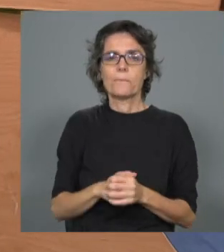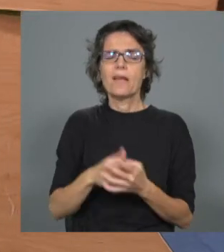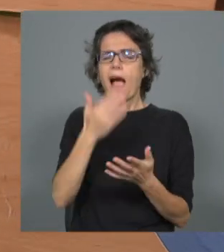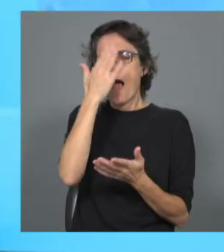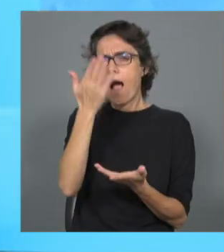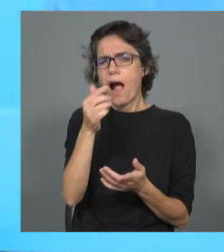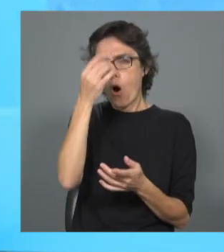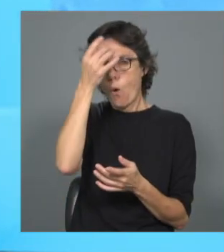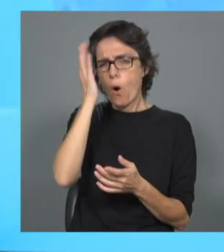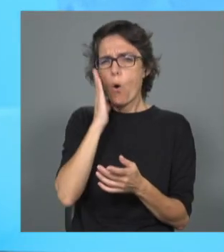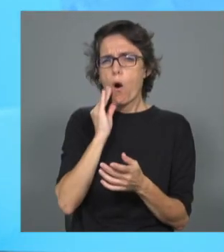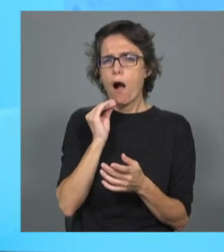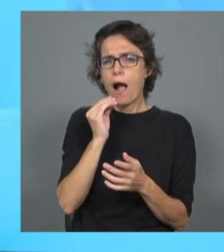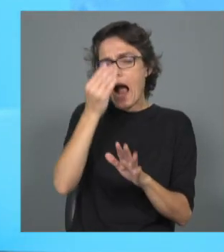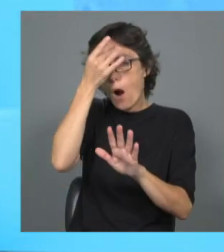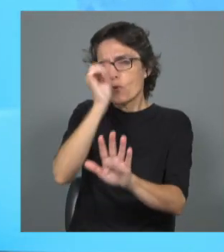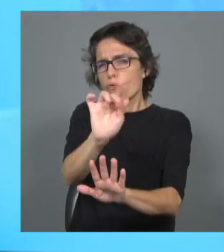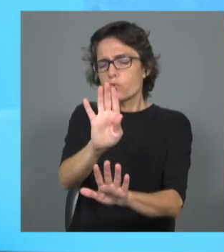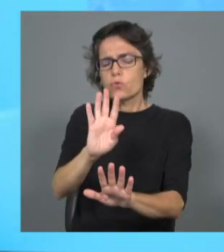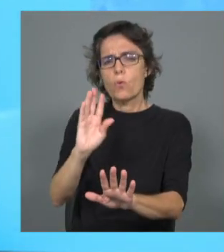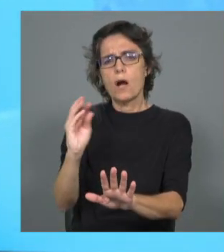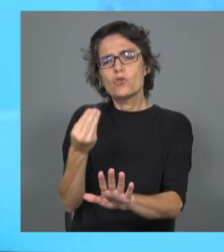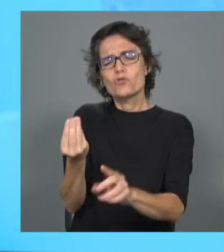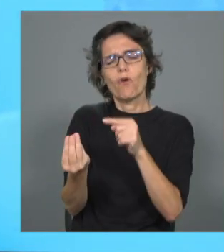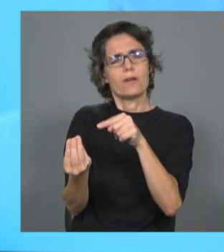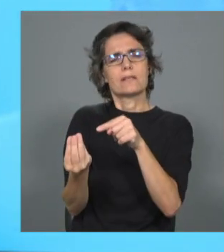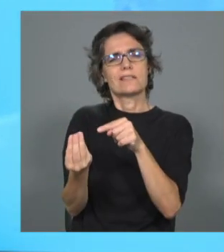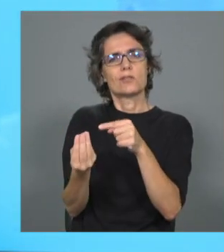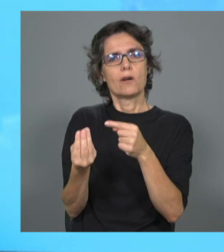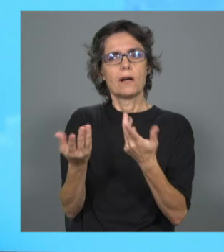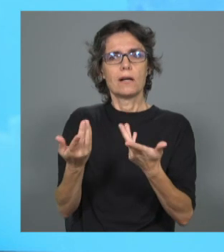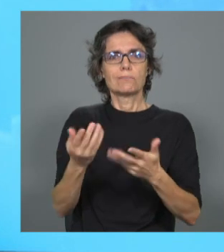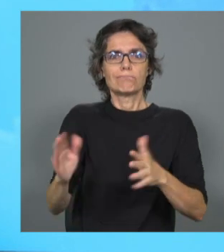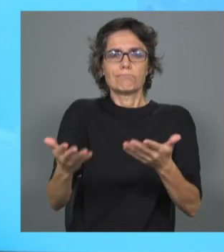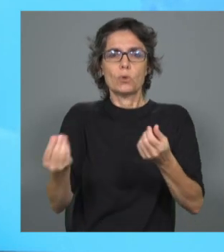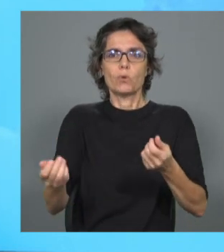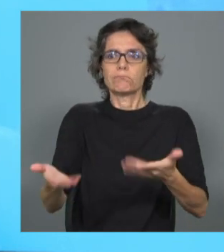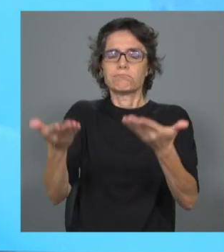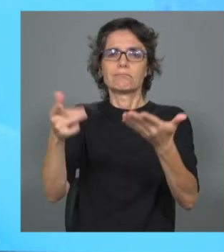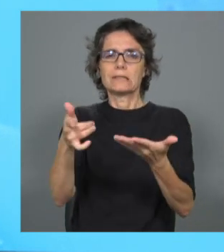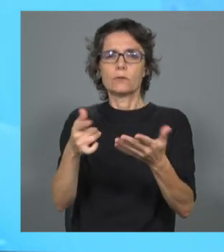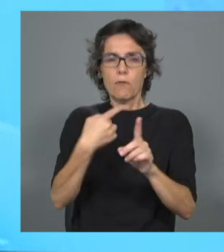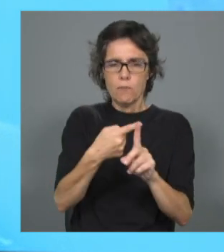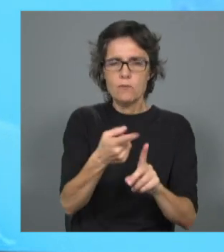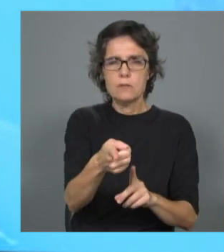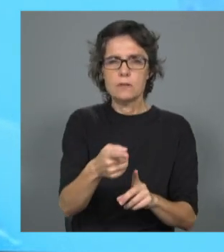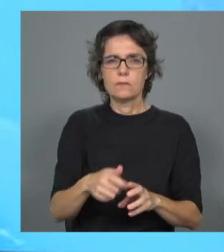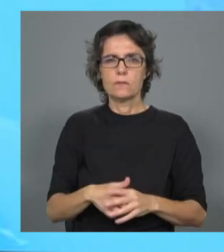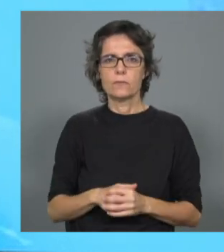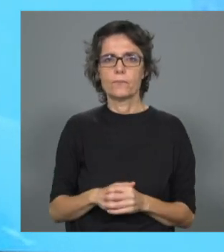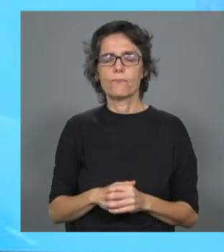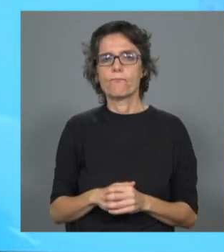é uma lufada de ar fresco, é importante também para quem está no terreno, às vezes, acolher estas